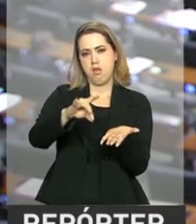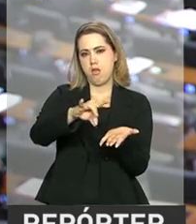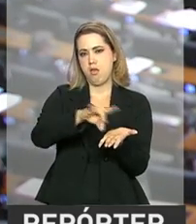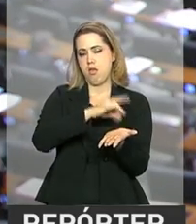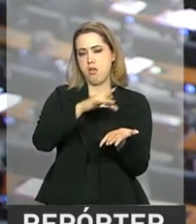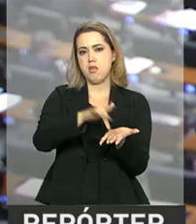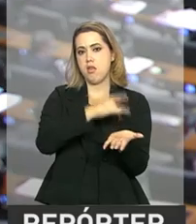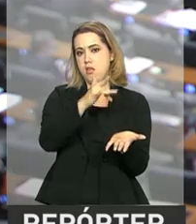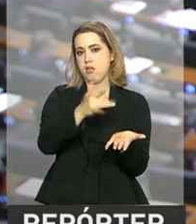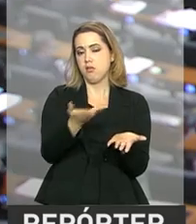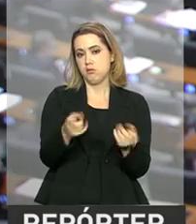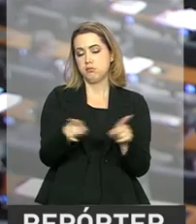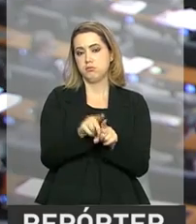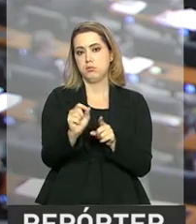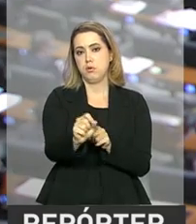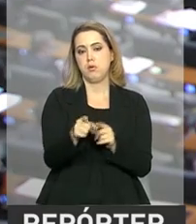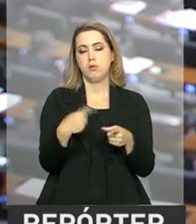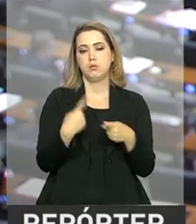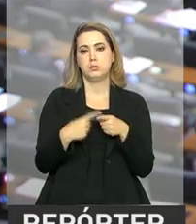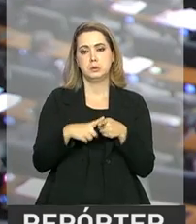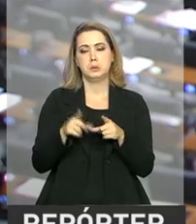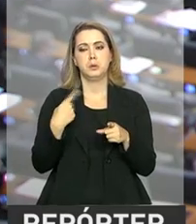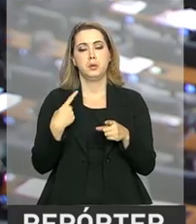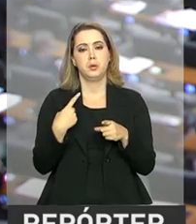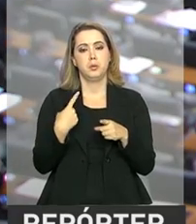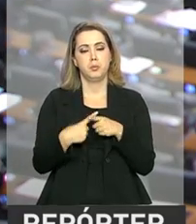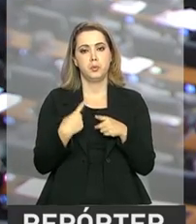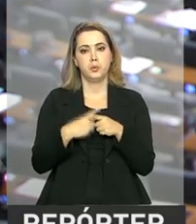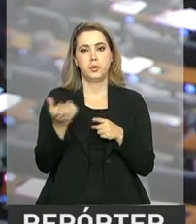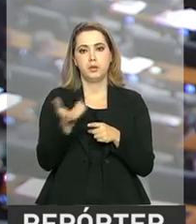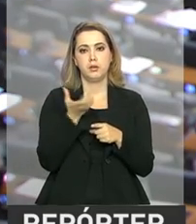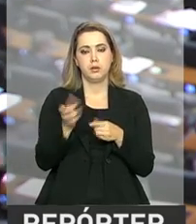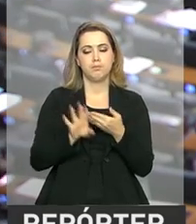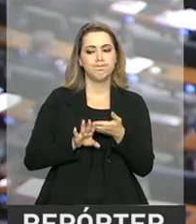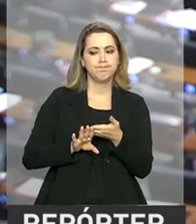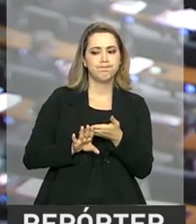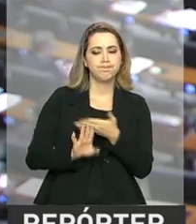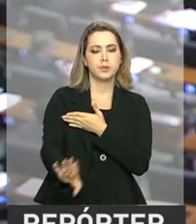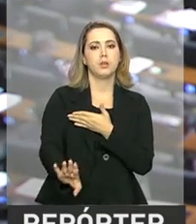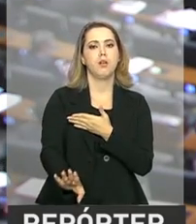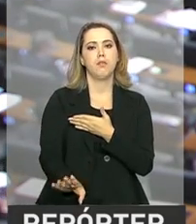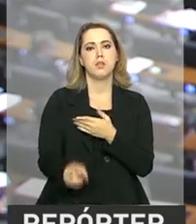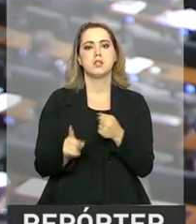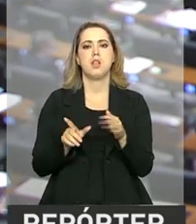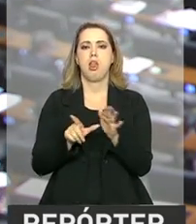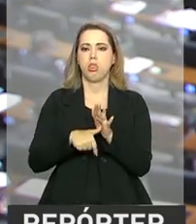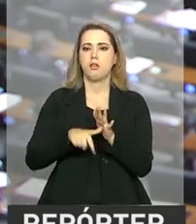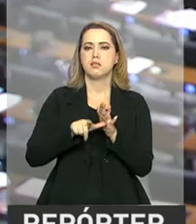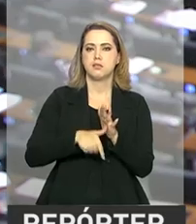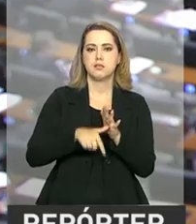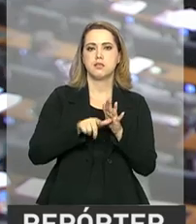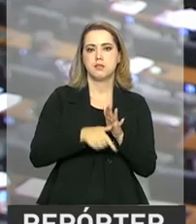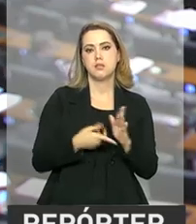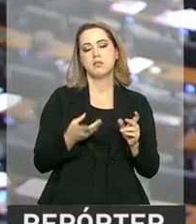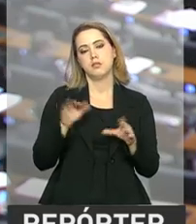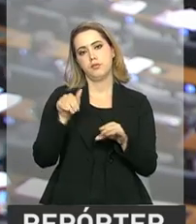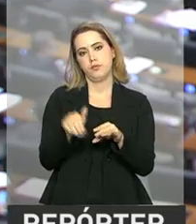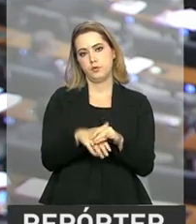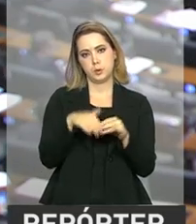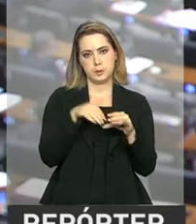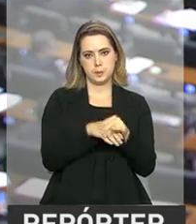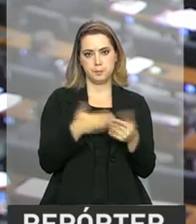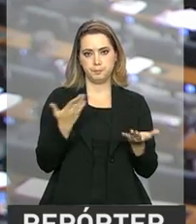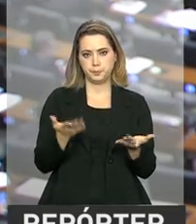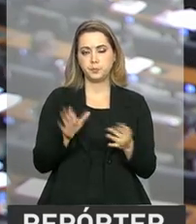utiliza desses artifícios para obstruir a votação, ou seja, retardar a votação. Como também já comentamos aqui